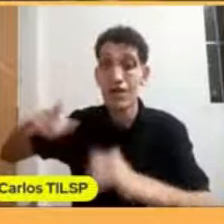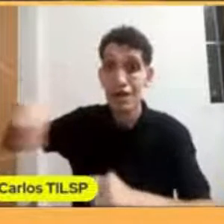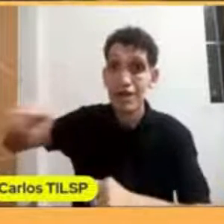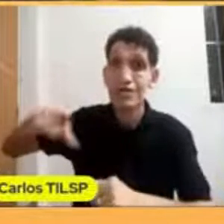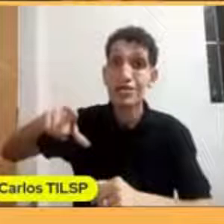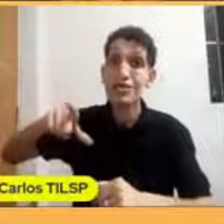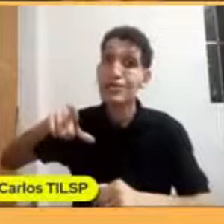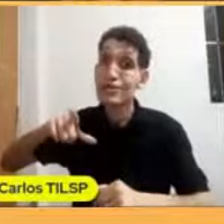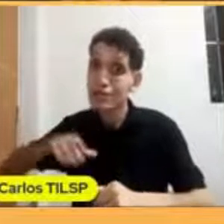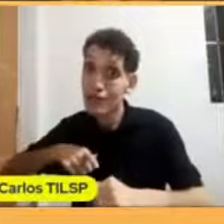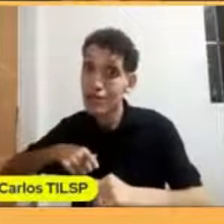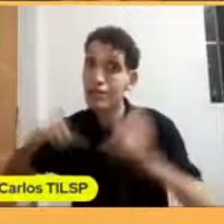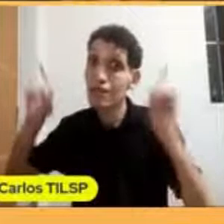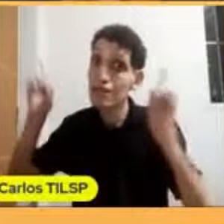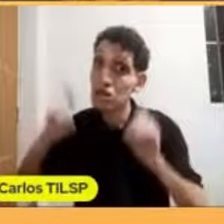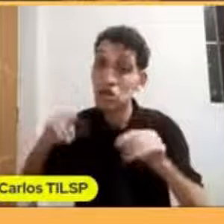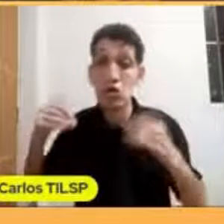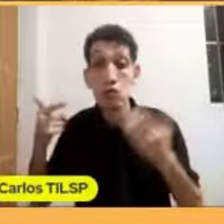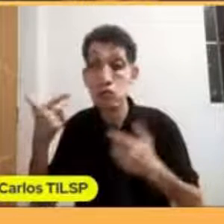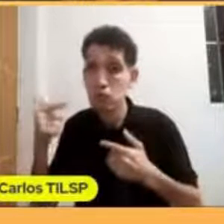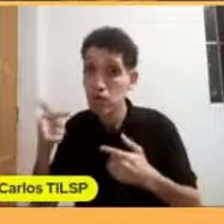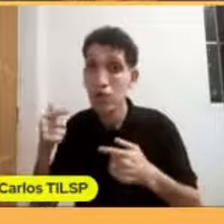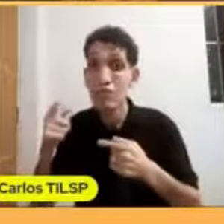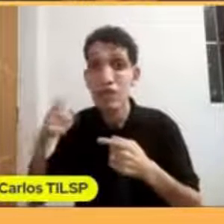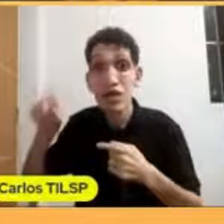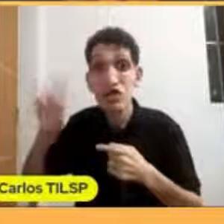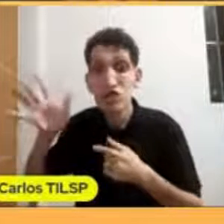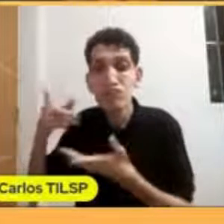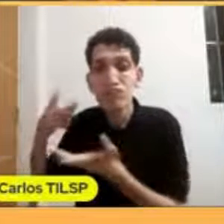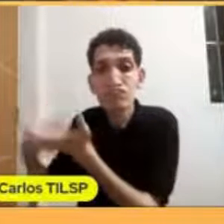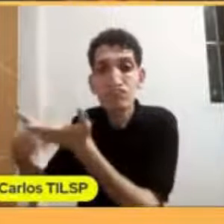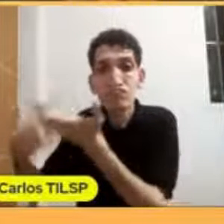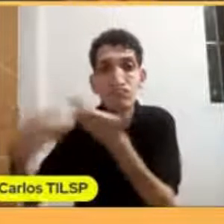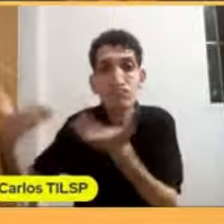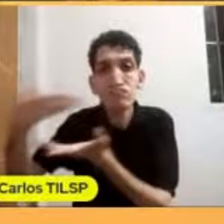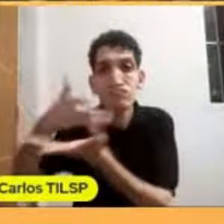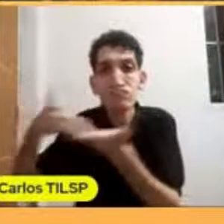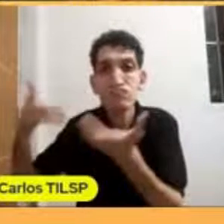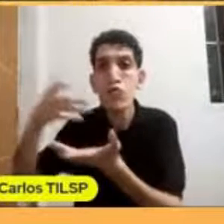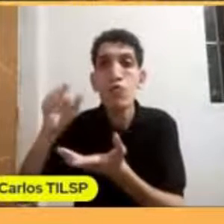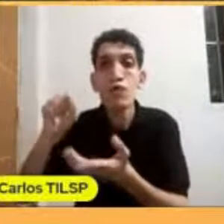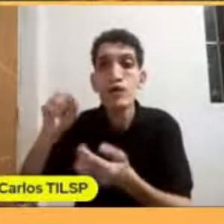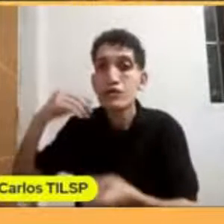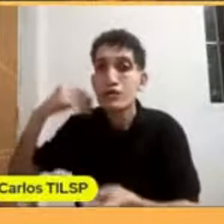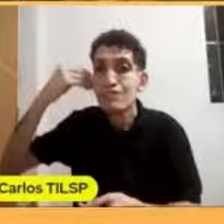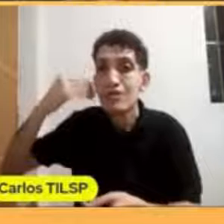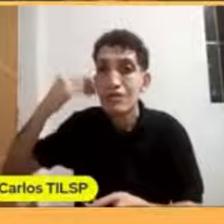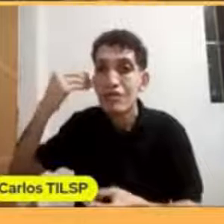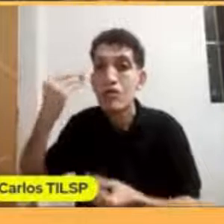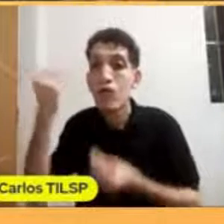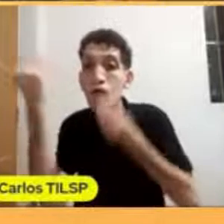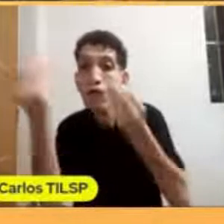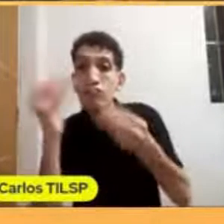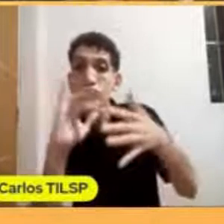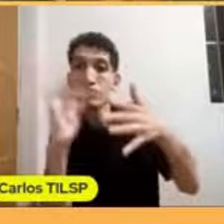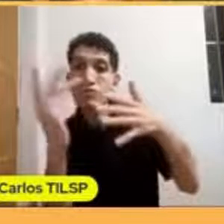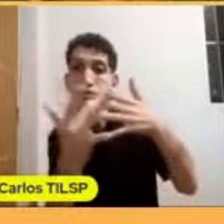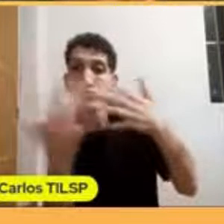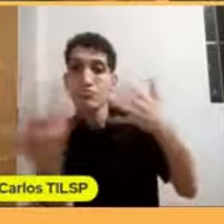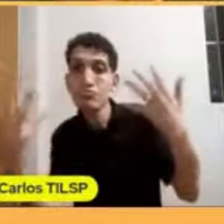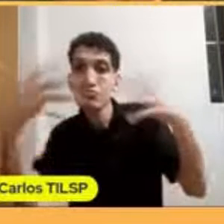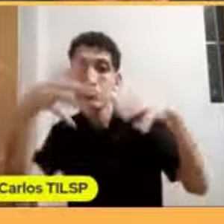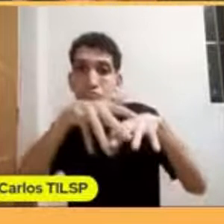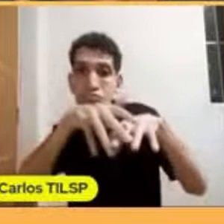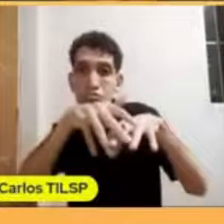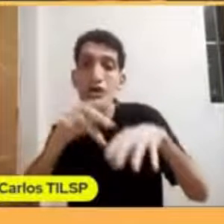que eles fazem o quê? Eles fazem a questão das experiências, né, no processo digital. Então,